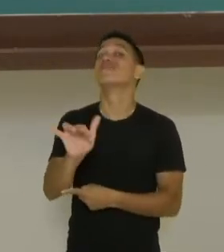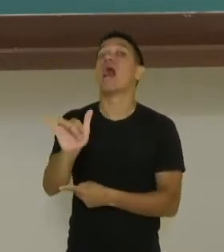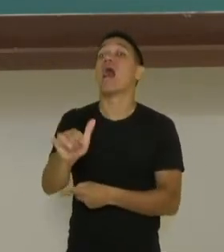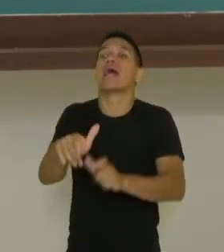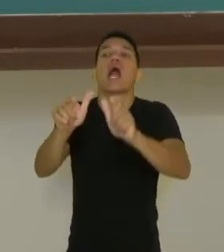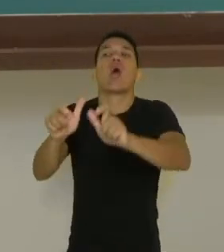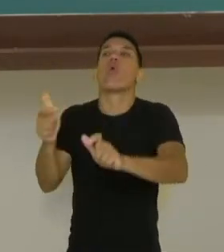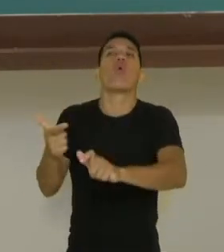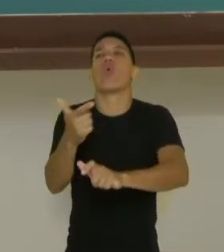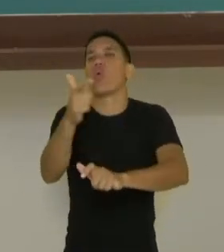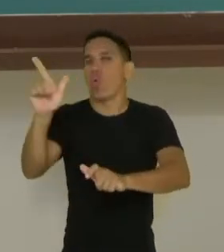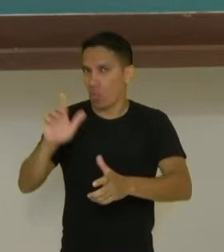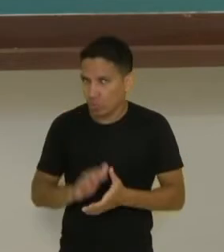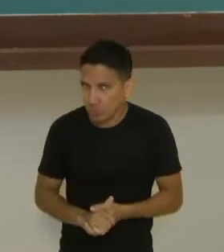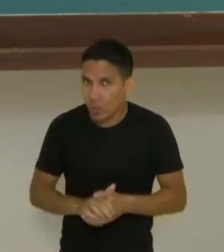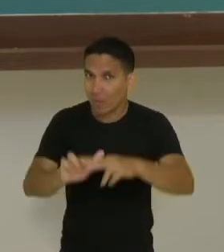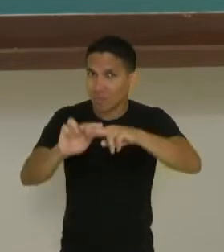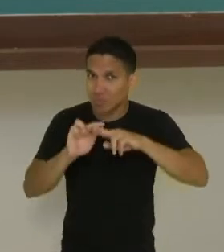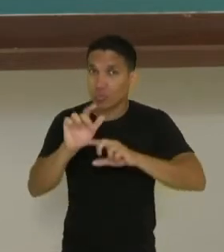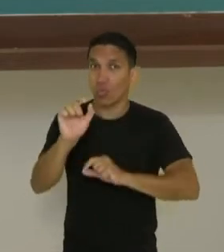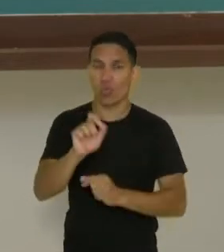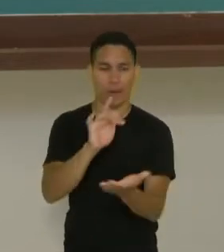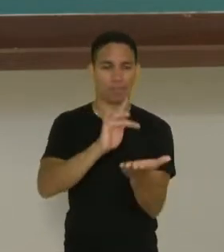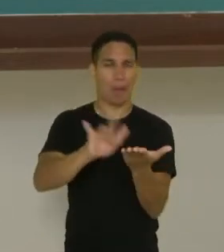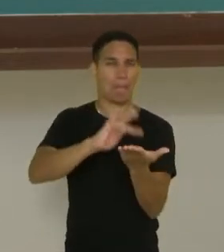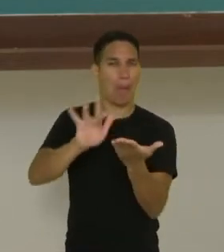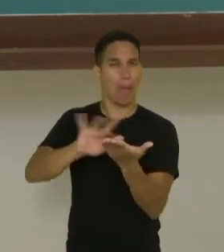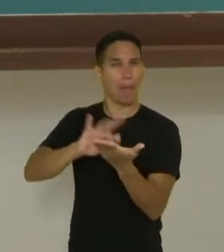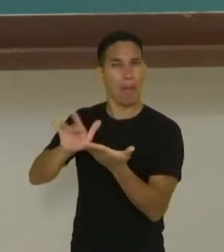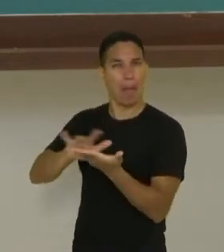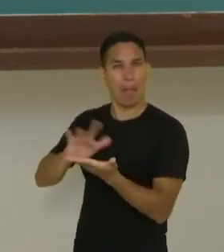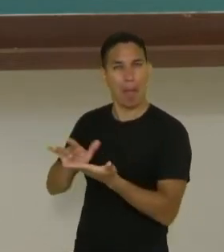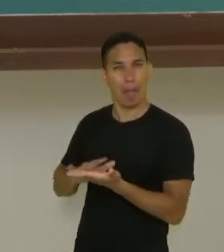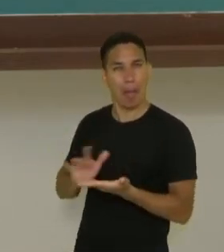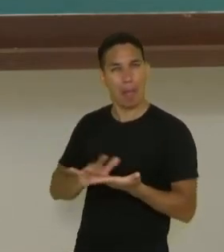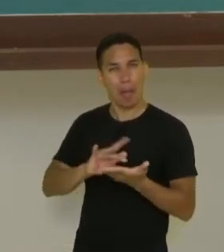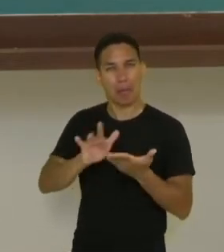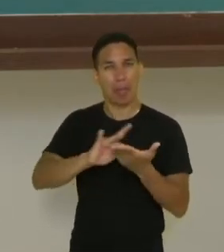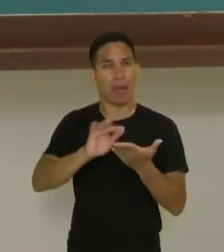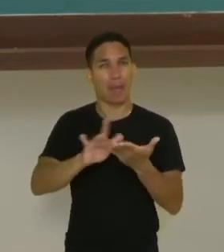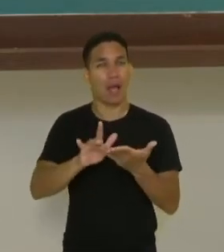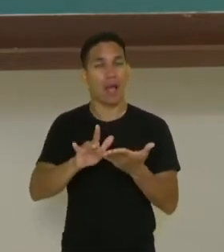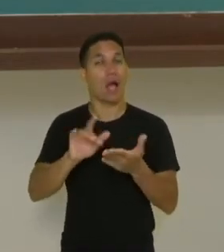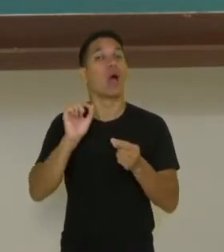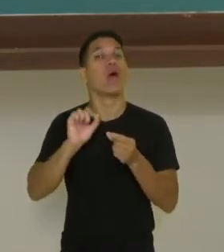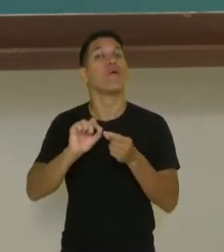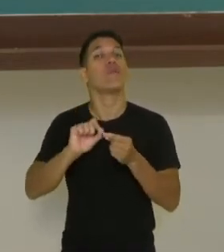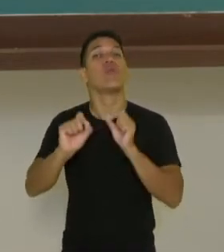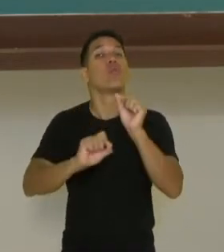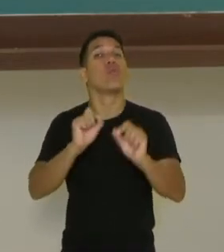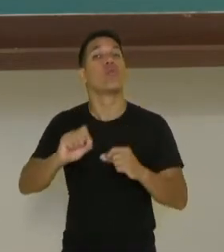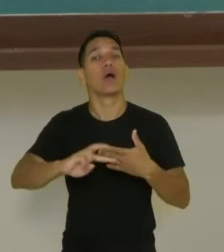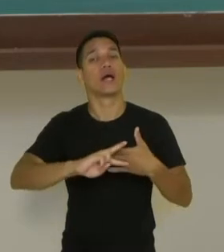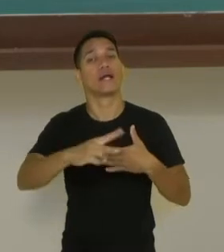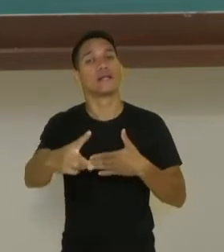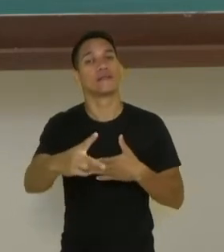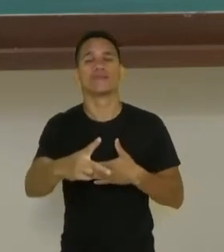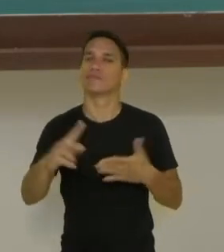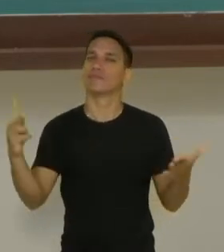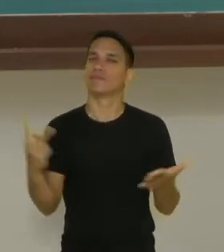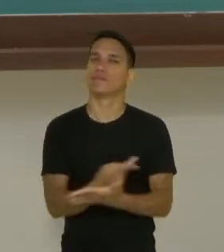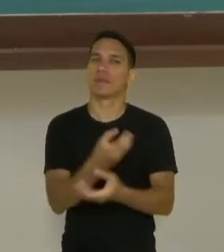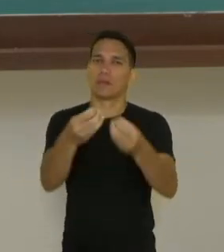algum lugar. E é por isso que o consumismo desenfreado faz com que o meio ambiente seja degradado. Isso porque o lixo